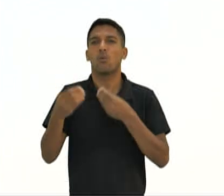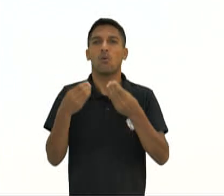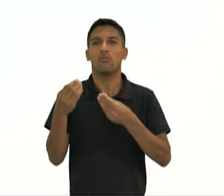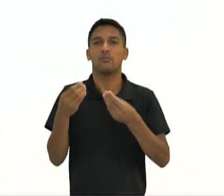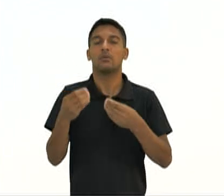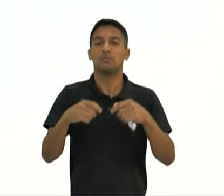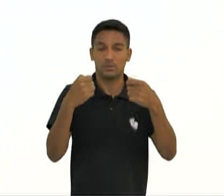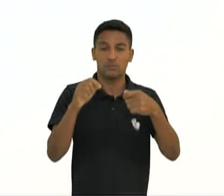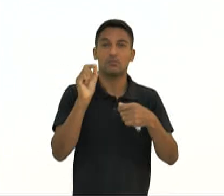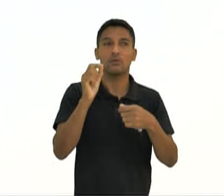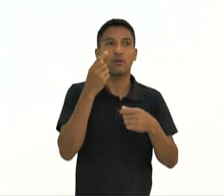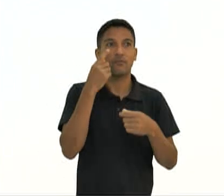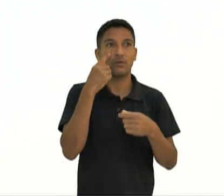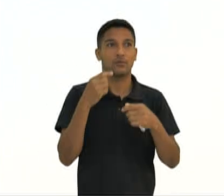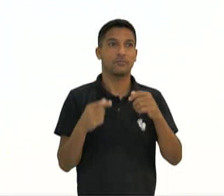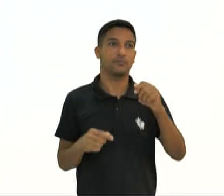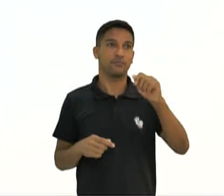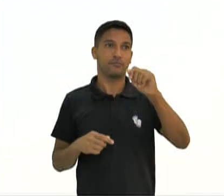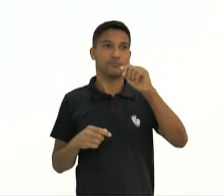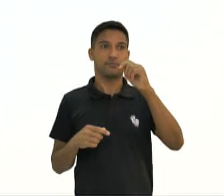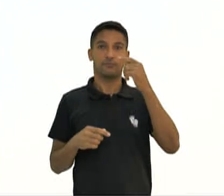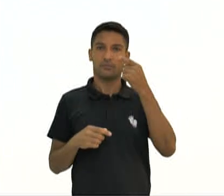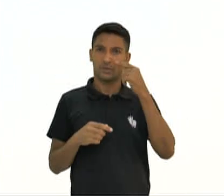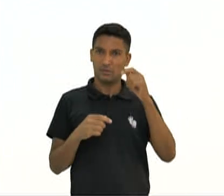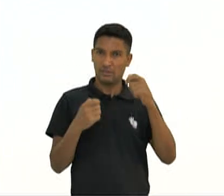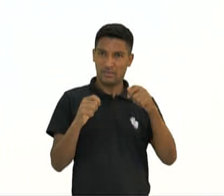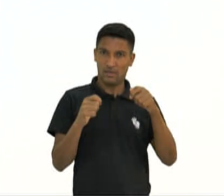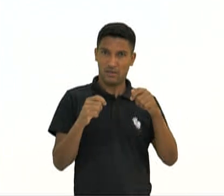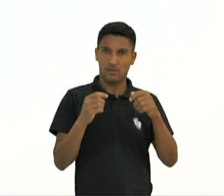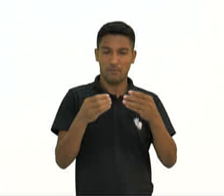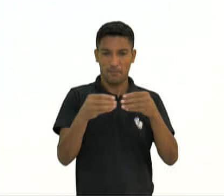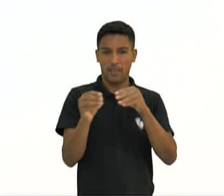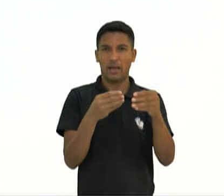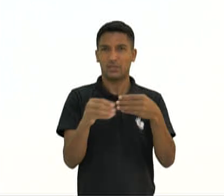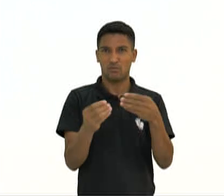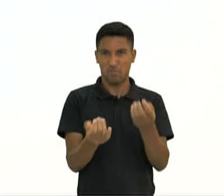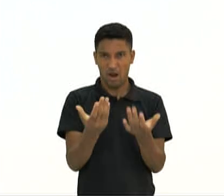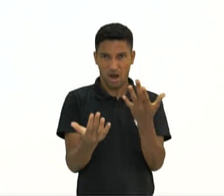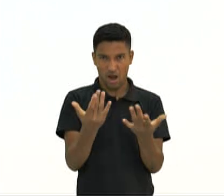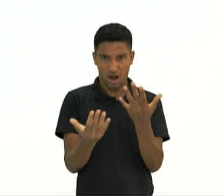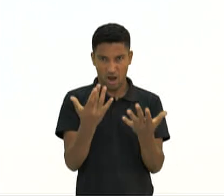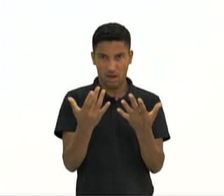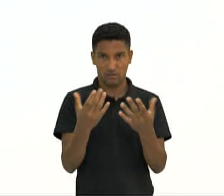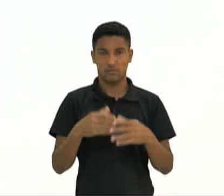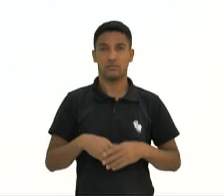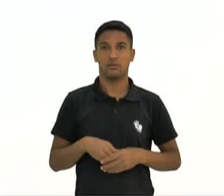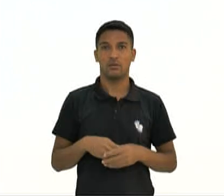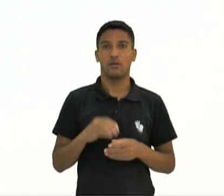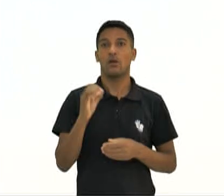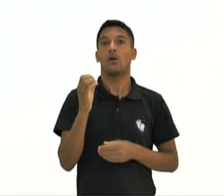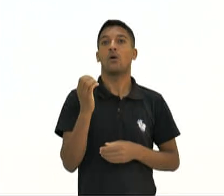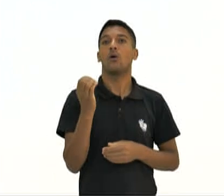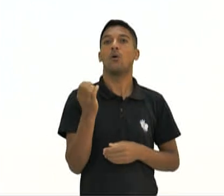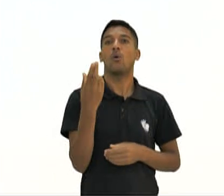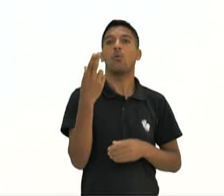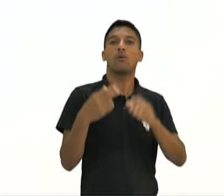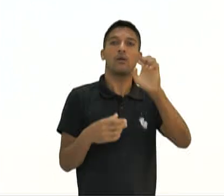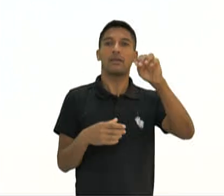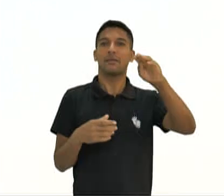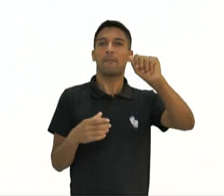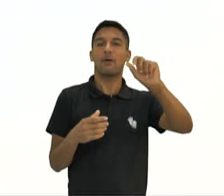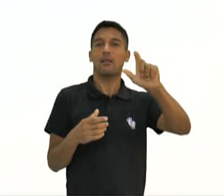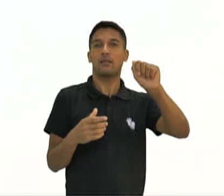lixo plástico? Devemos reduzir o consumo de embalagens plásticas? Devemos desenvolver plásticos